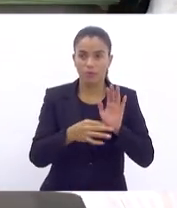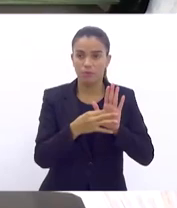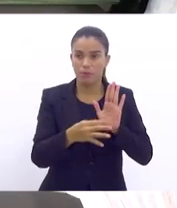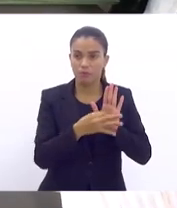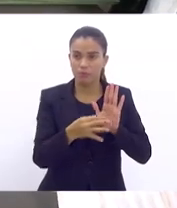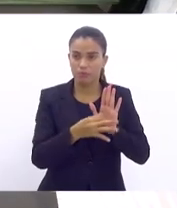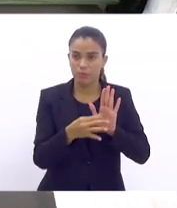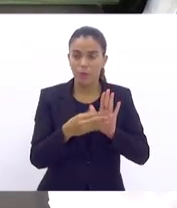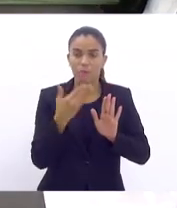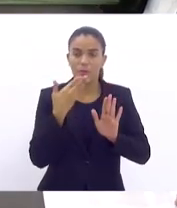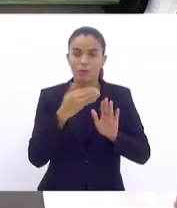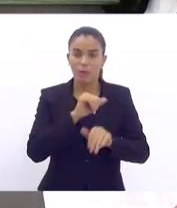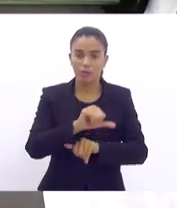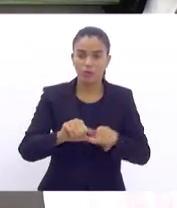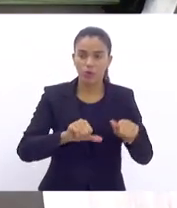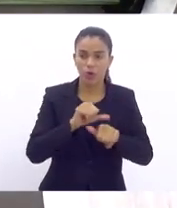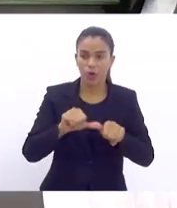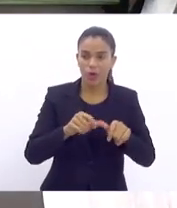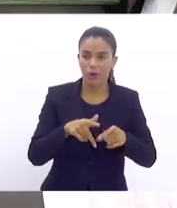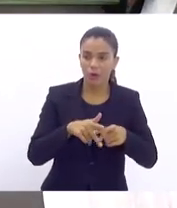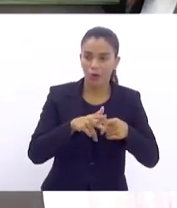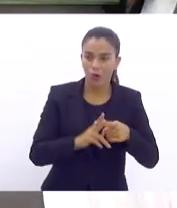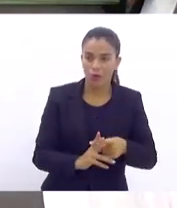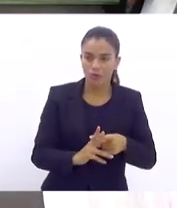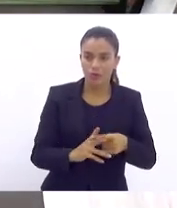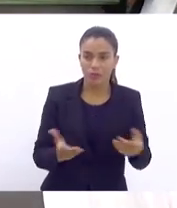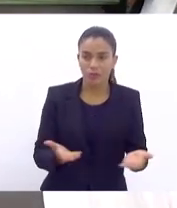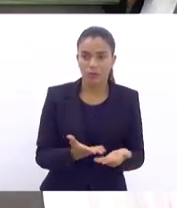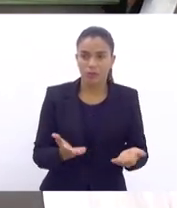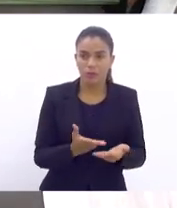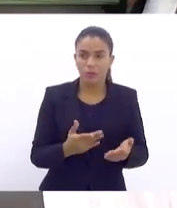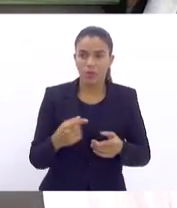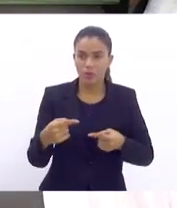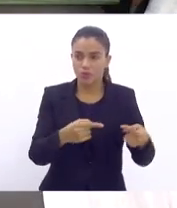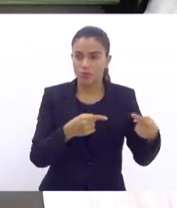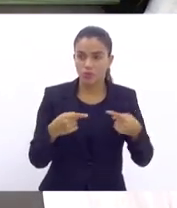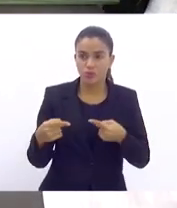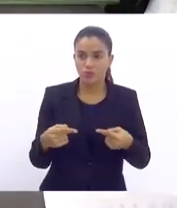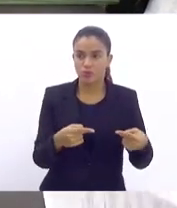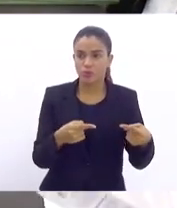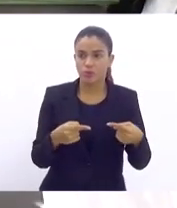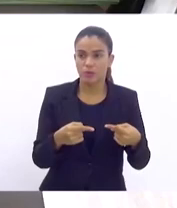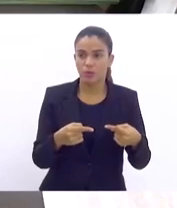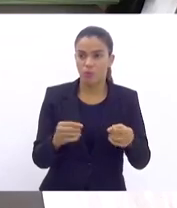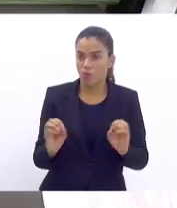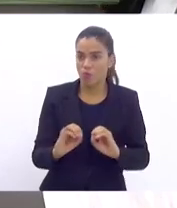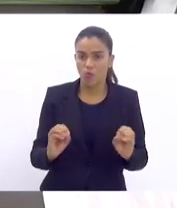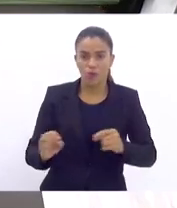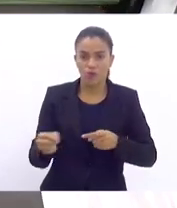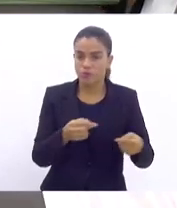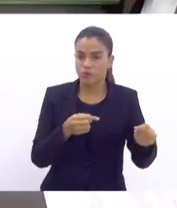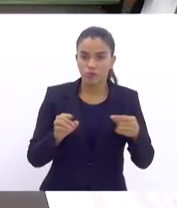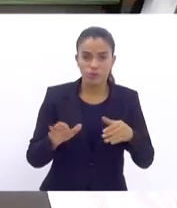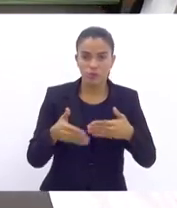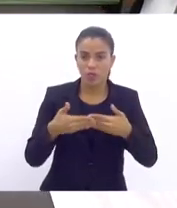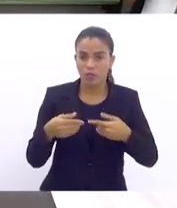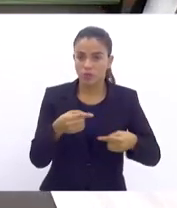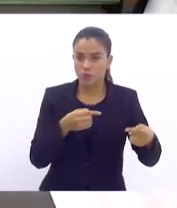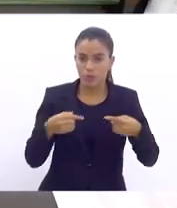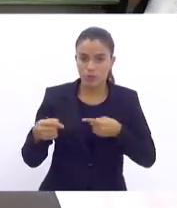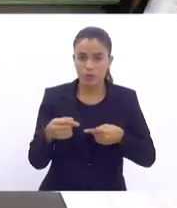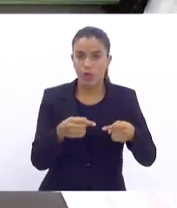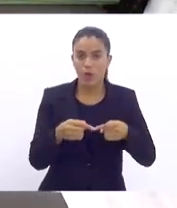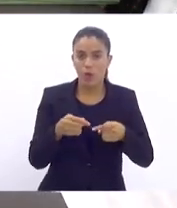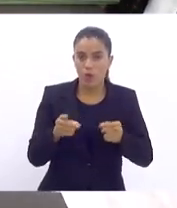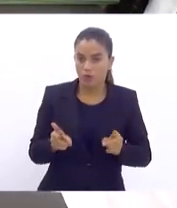vendas para fazer a retificação agora em discussão não haver com Quem Queira discutir encerrado